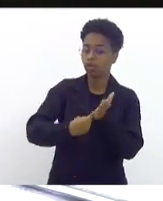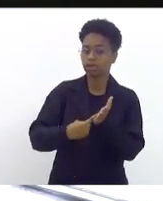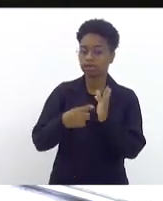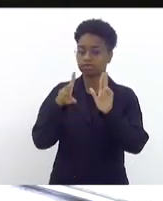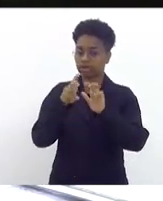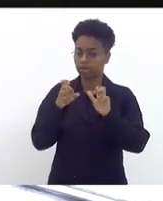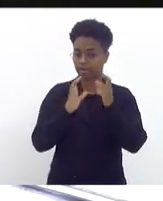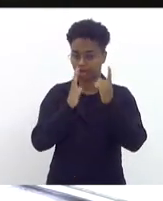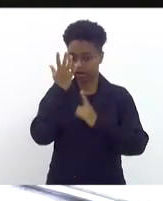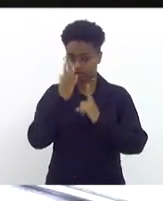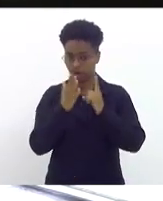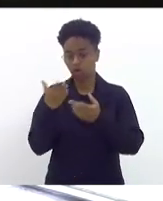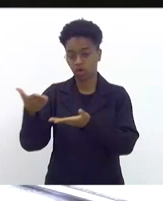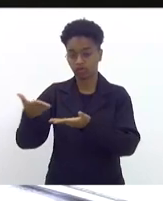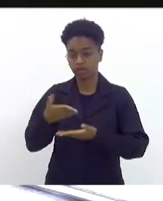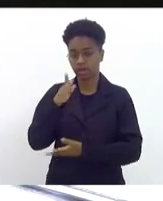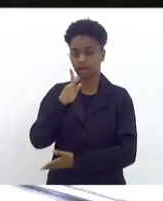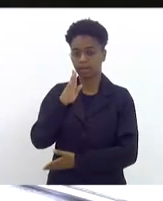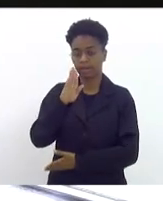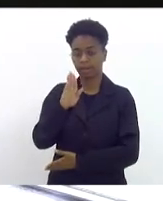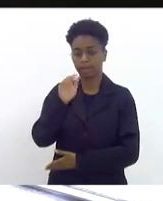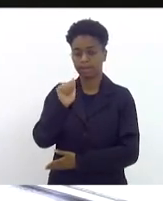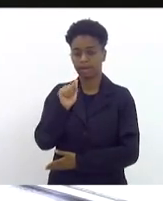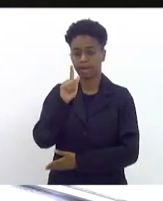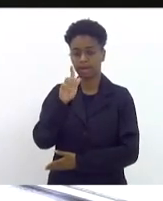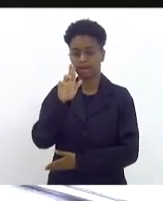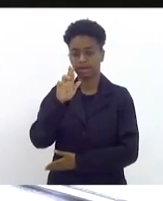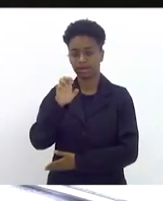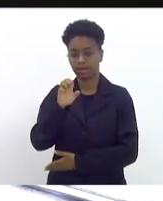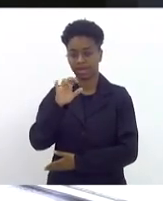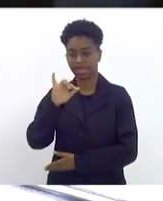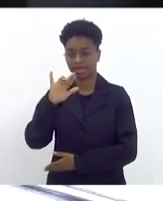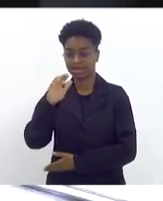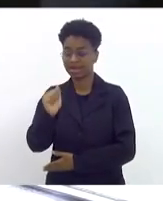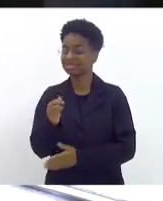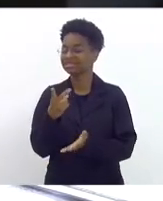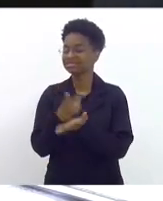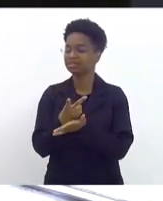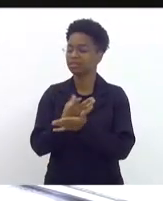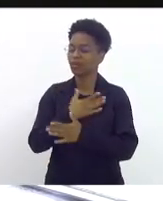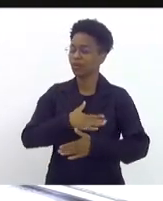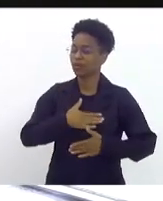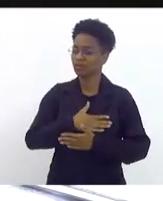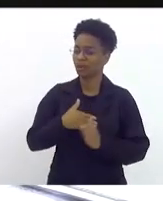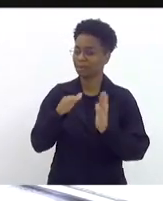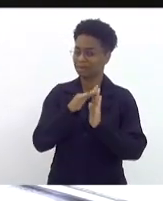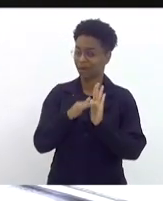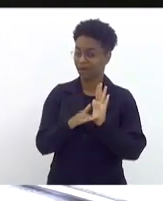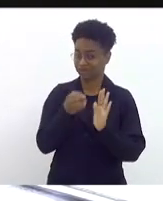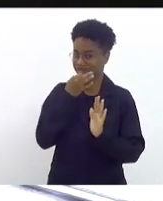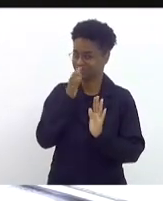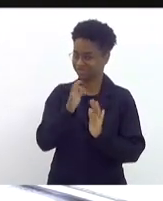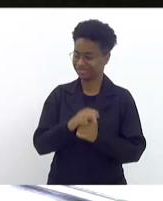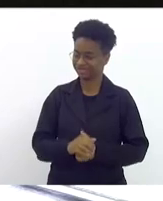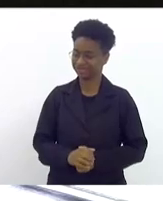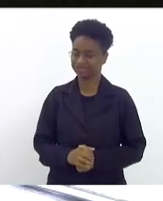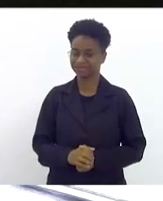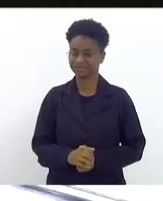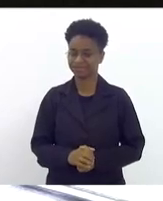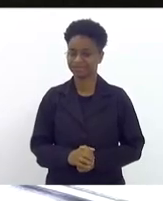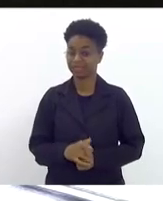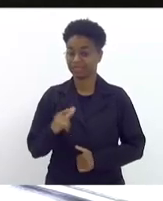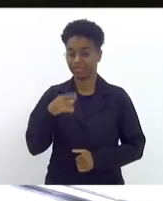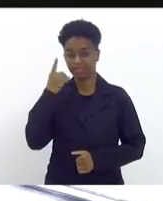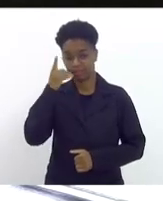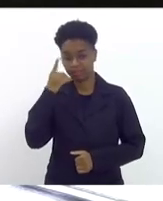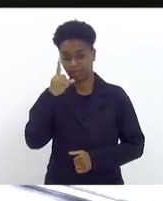balheira que sempre foi muito viagem essa pauta com isso gente foi